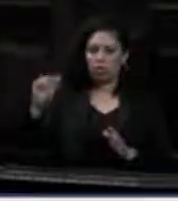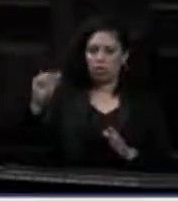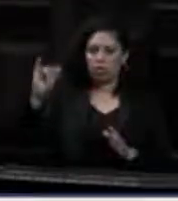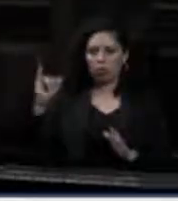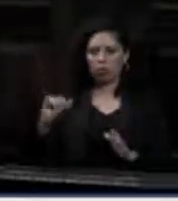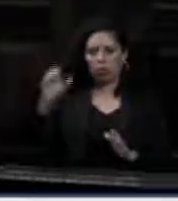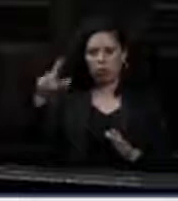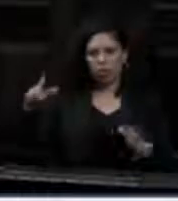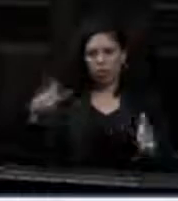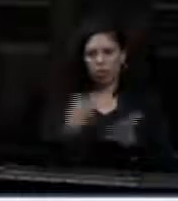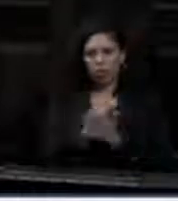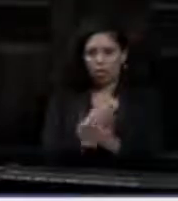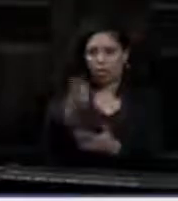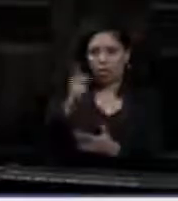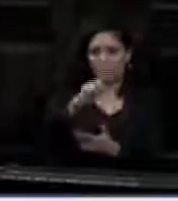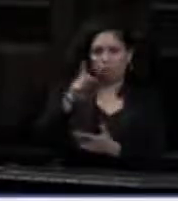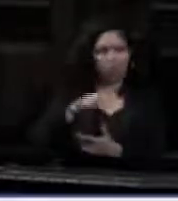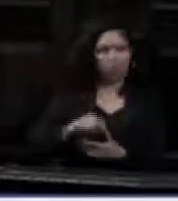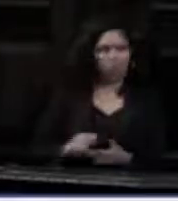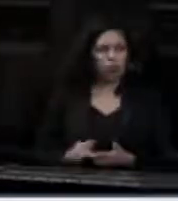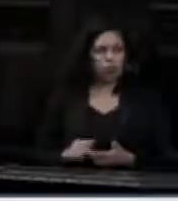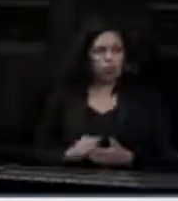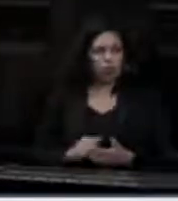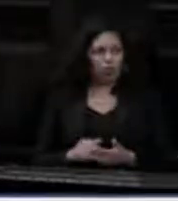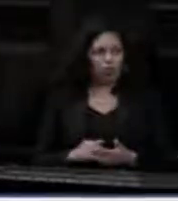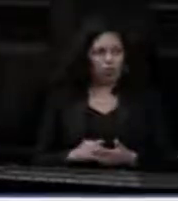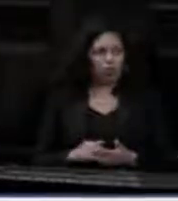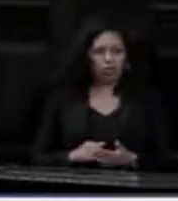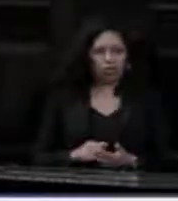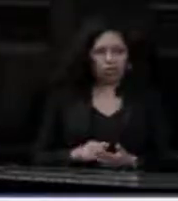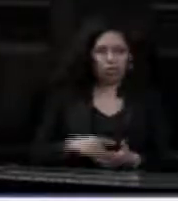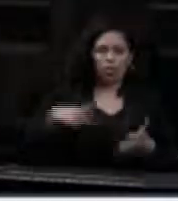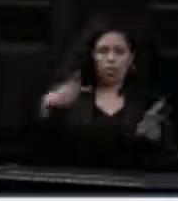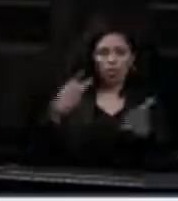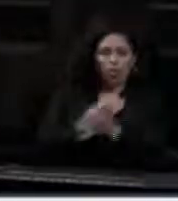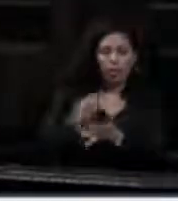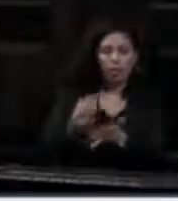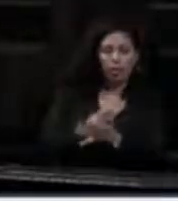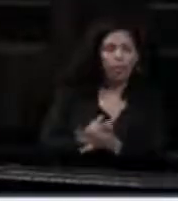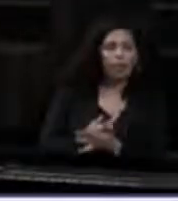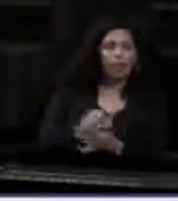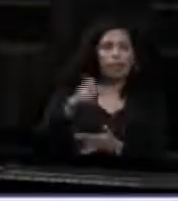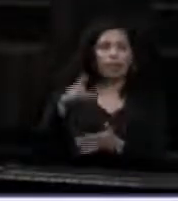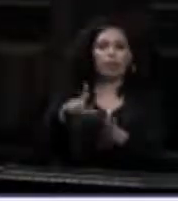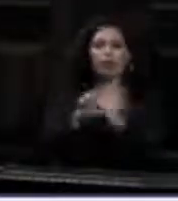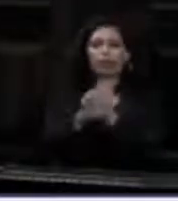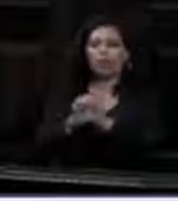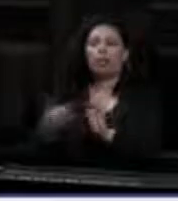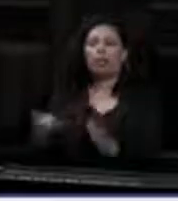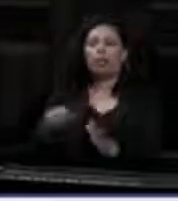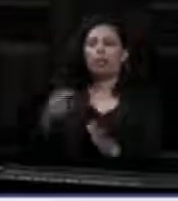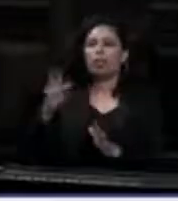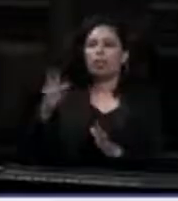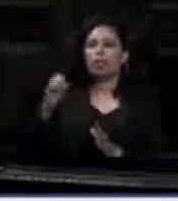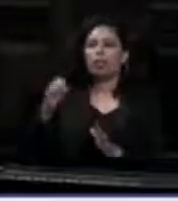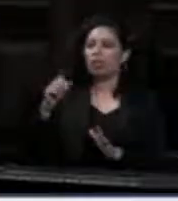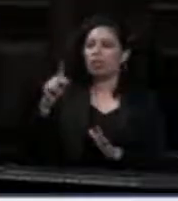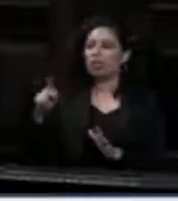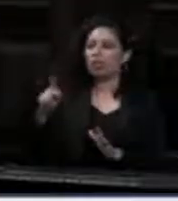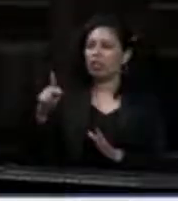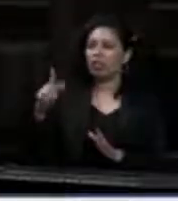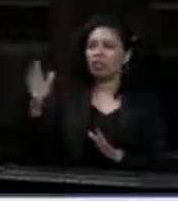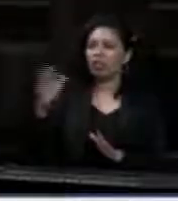que é a lei do topless. Essa lei apresentei no ano de 2015, ouvindo